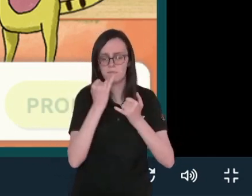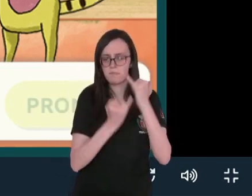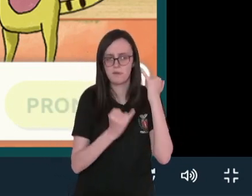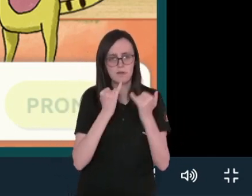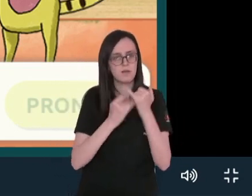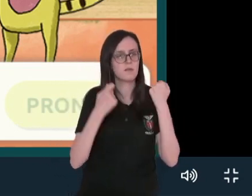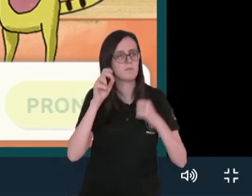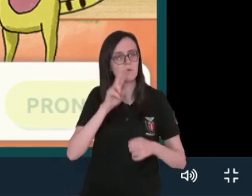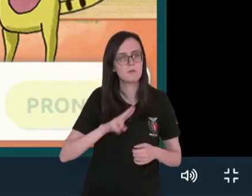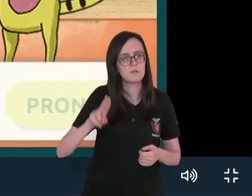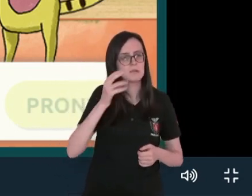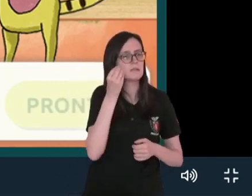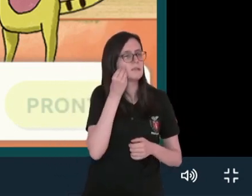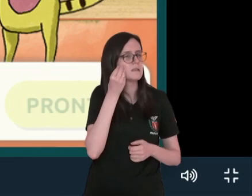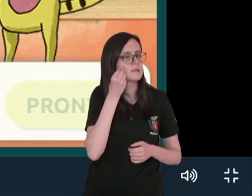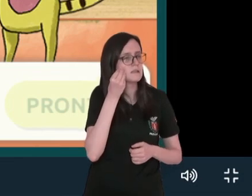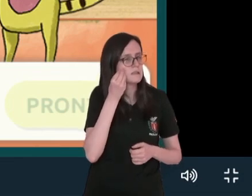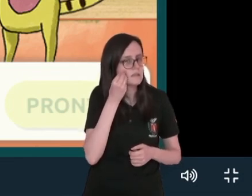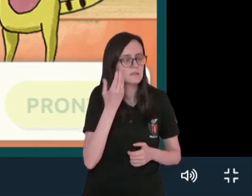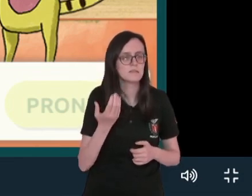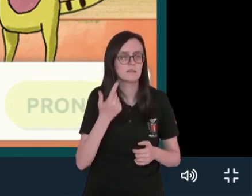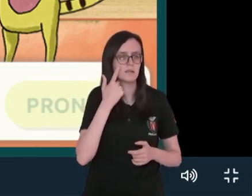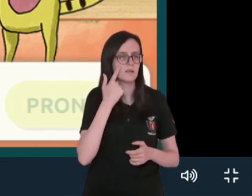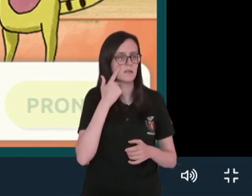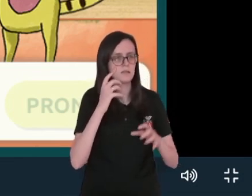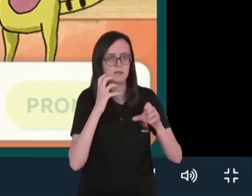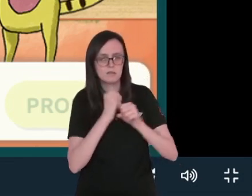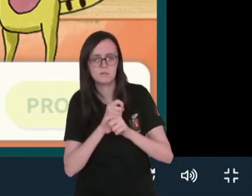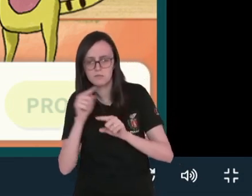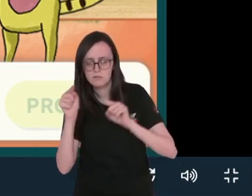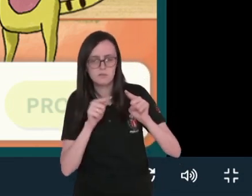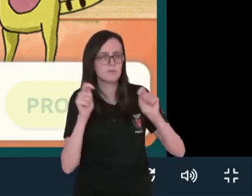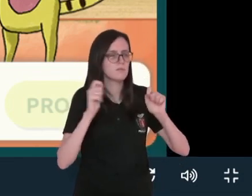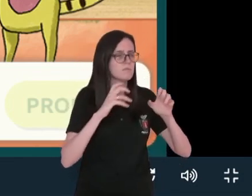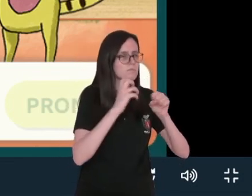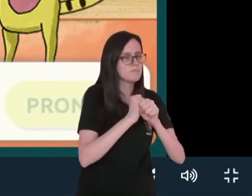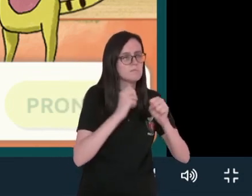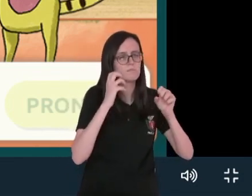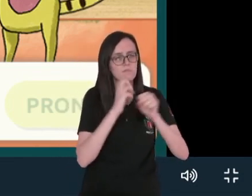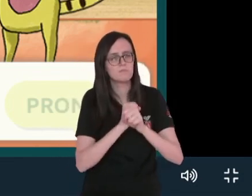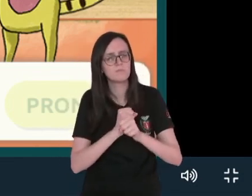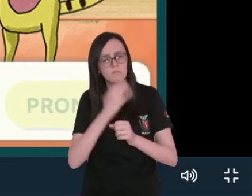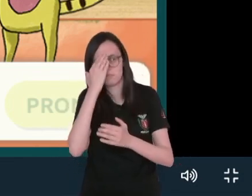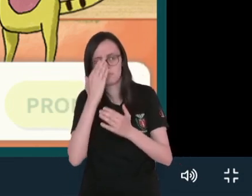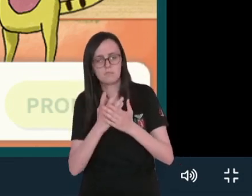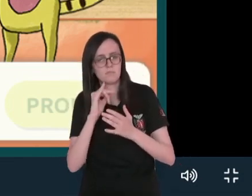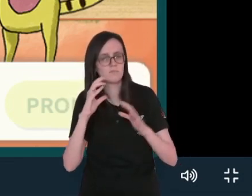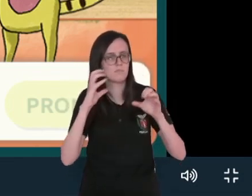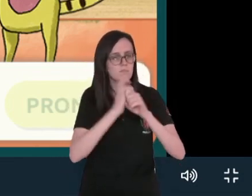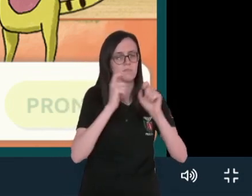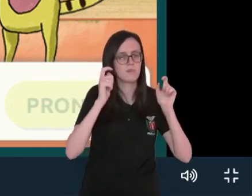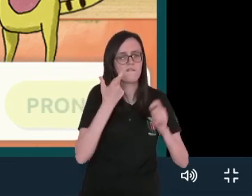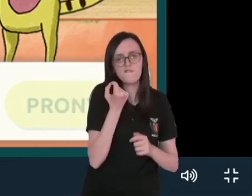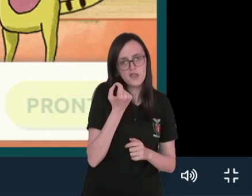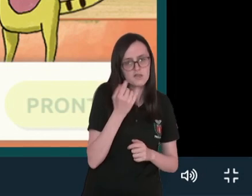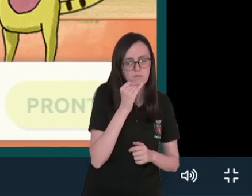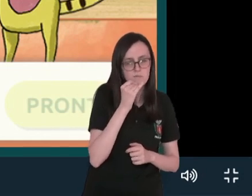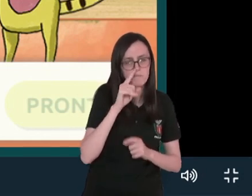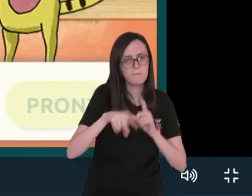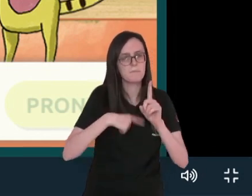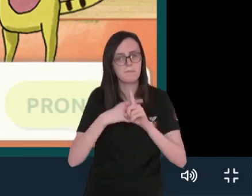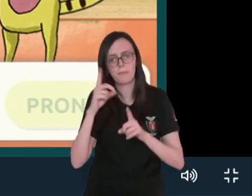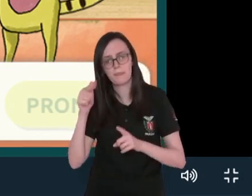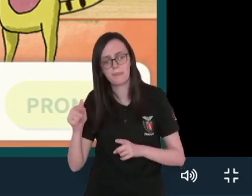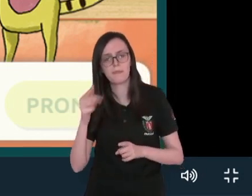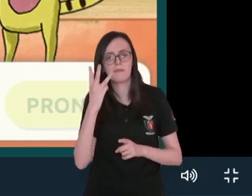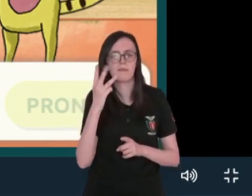que ir usando o raciocínio, né, indo colocando ali os valores, né, aqui vai dar, se a gente somar dá 20, né, mais